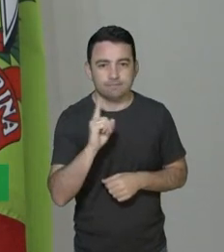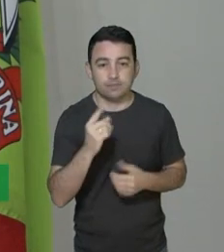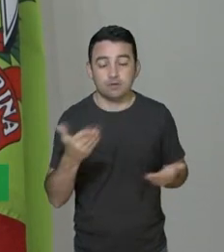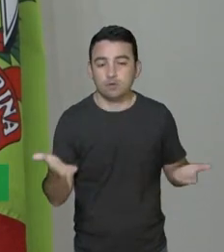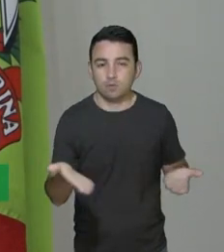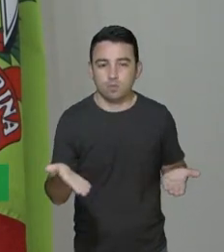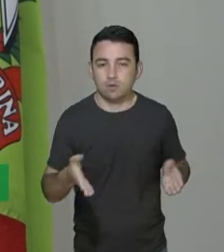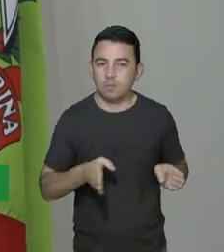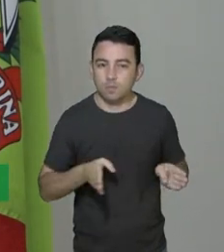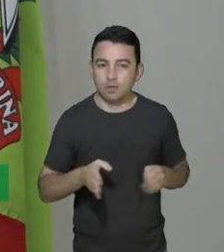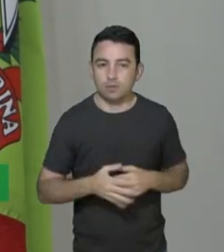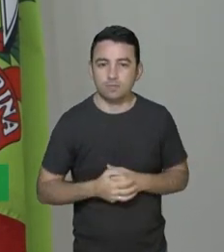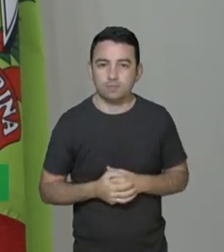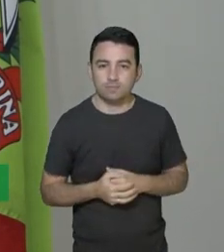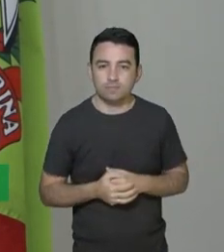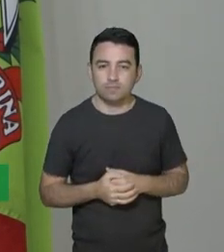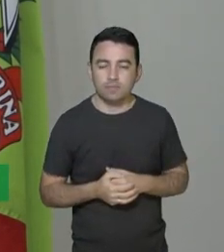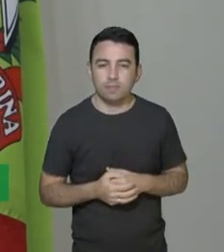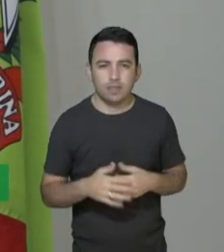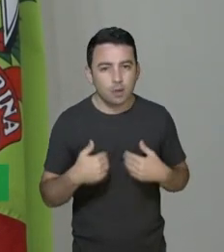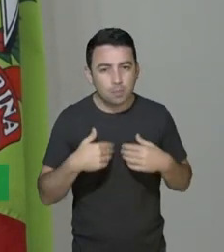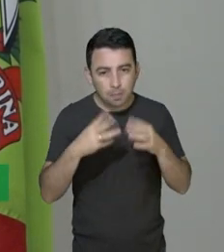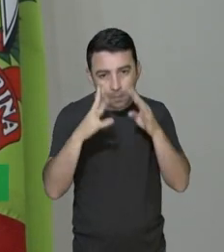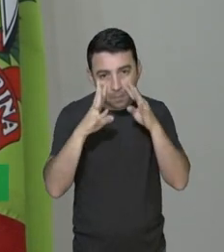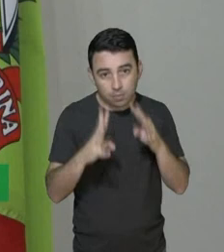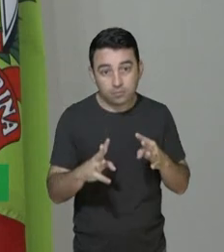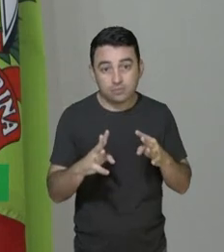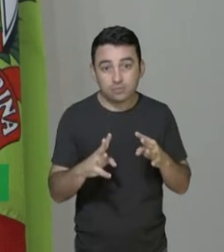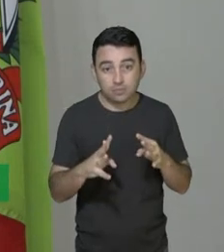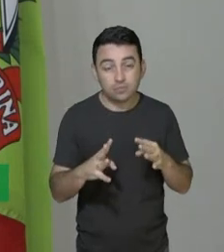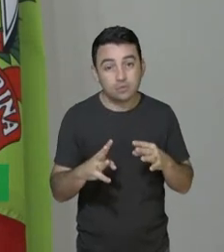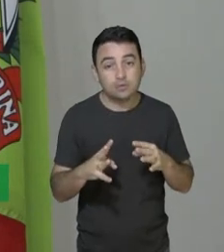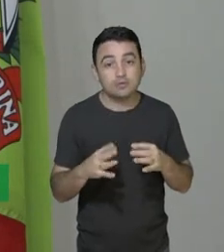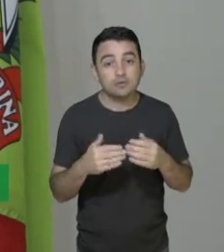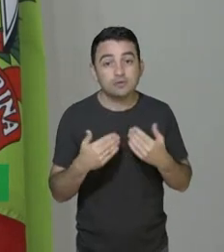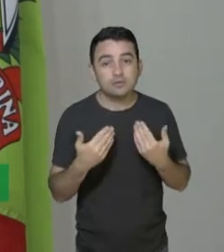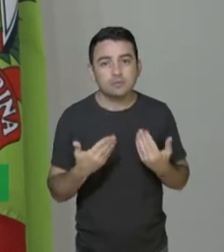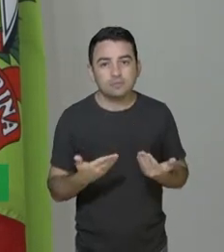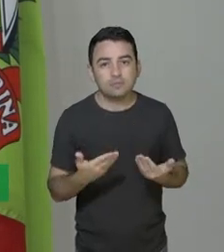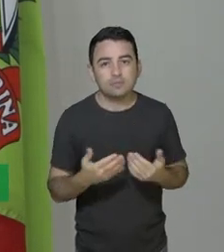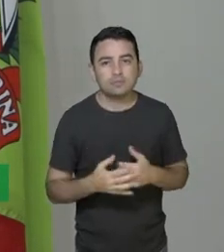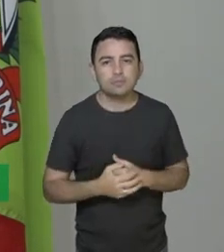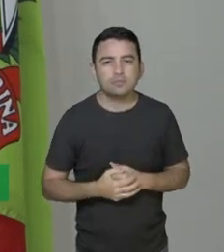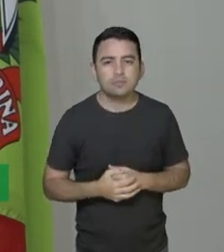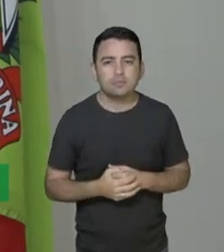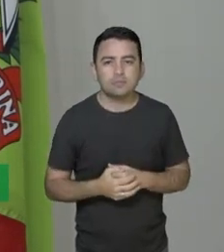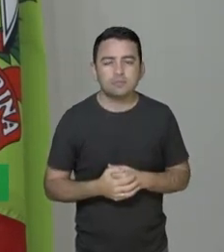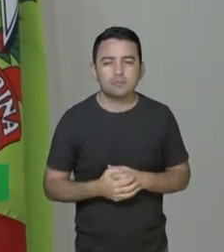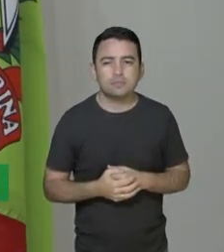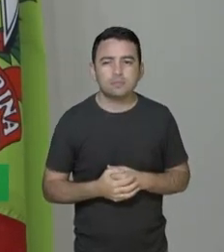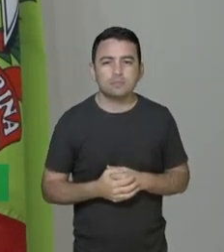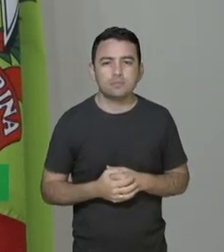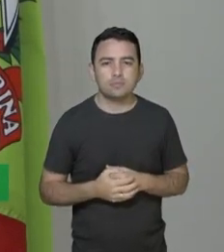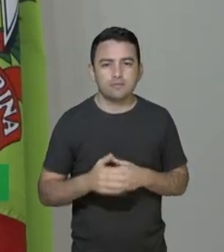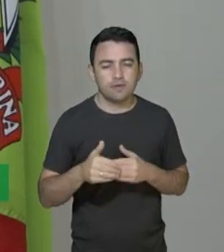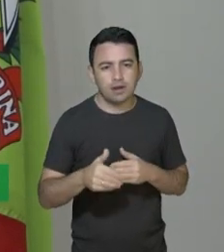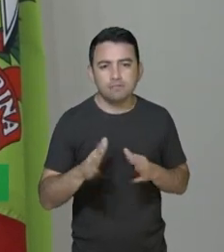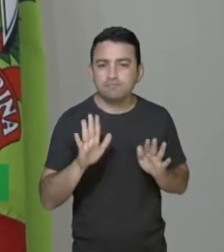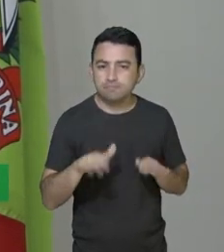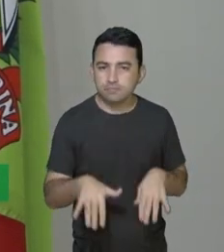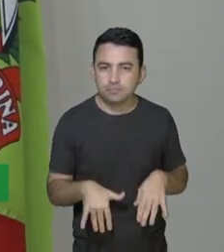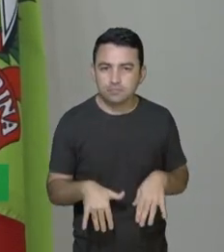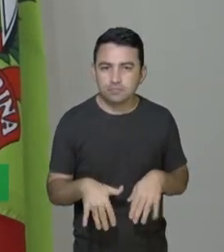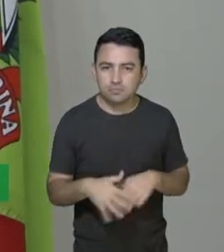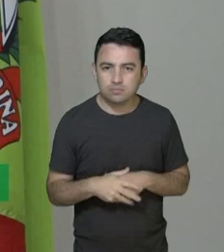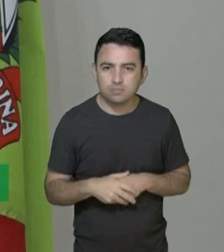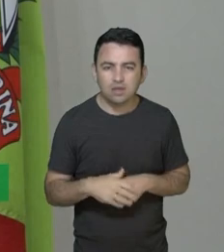momento. Escutava o discurso de Tom, ele dizia que está encerrando. Eu